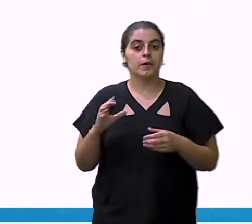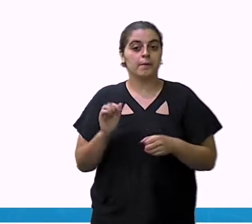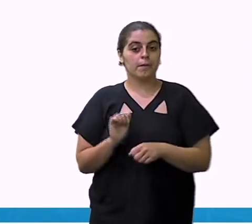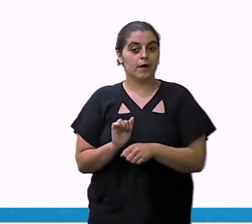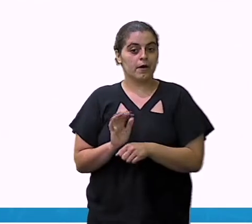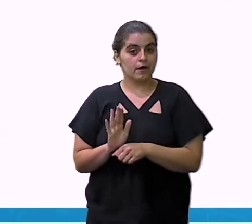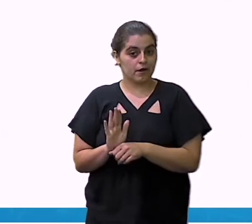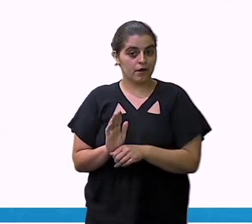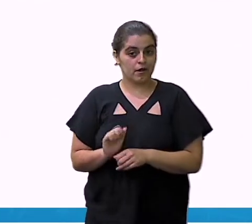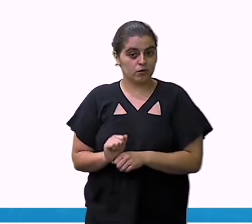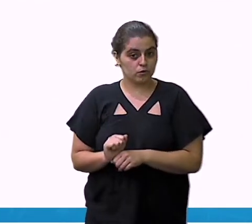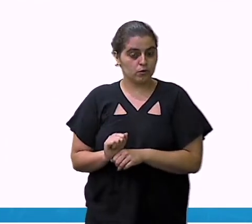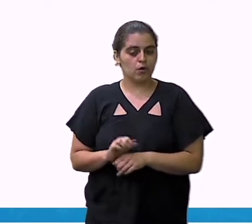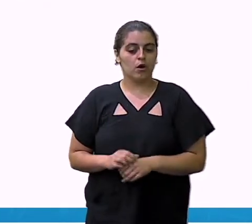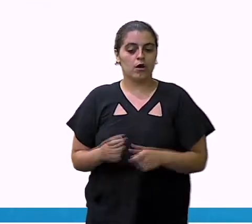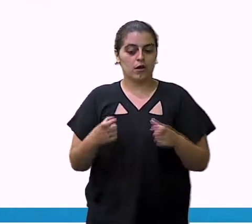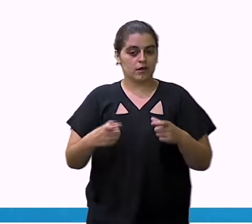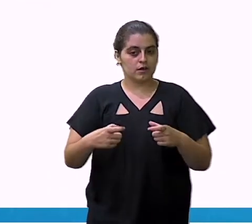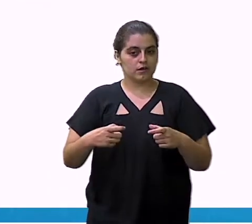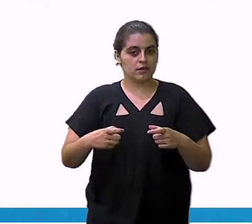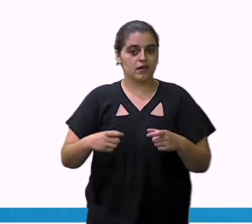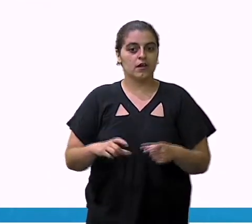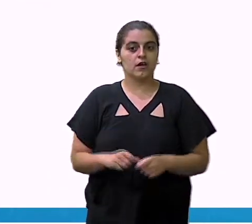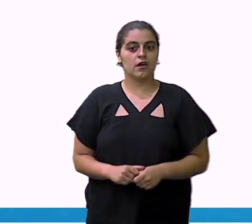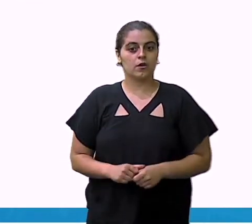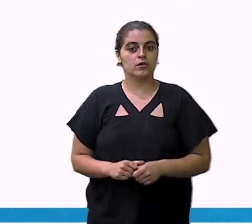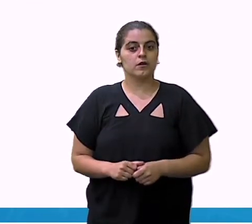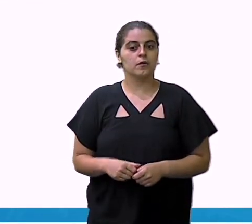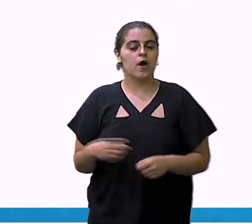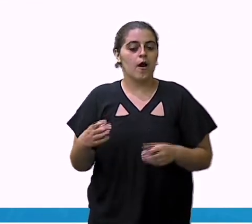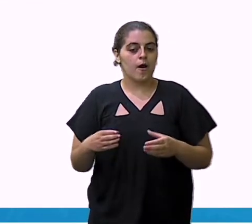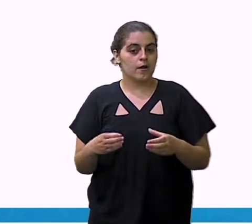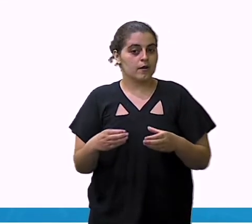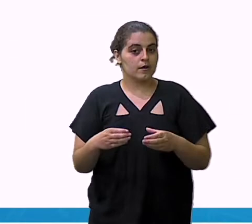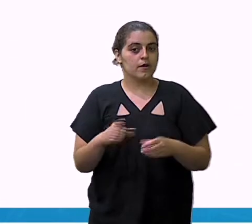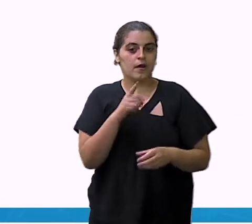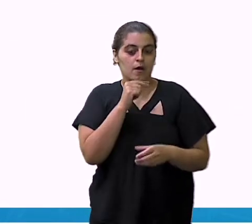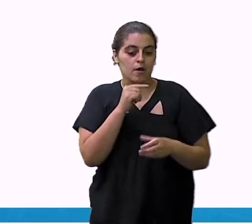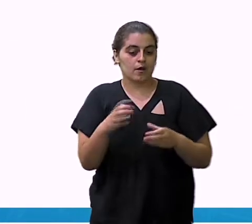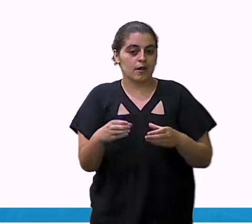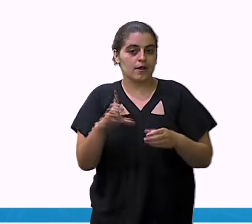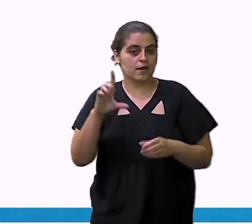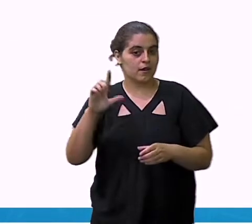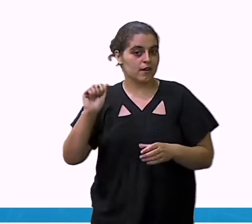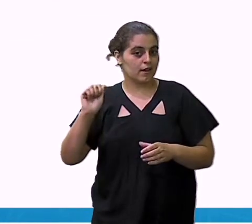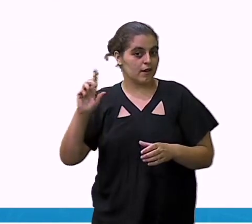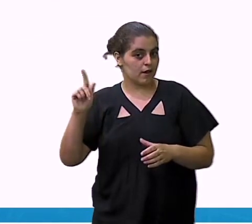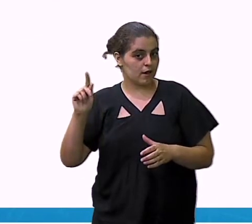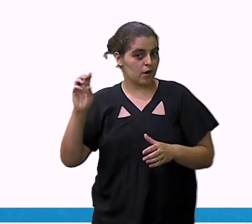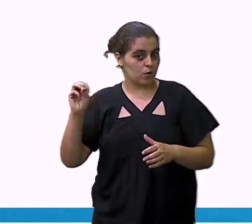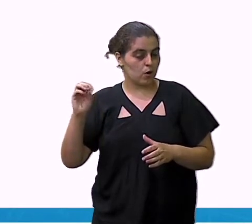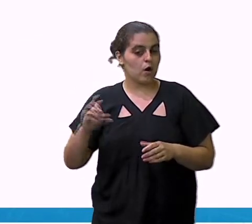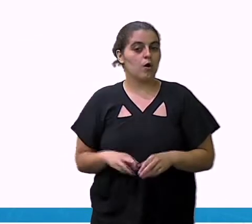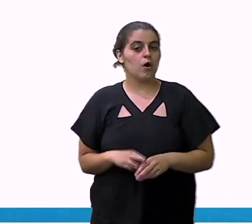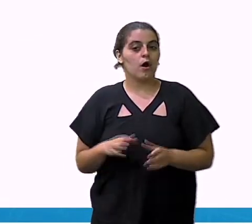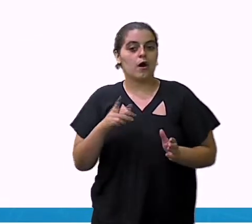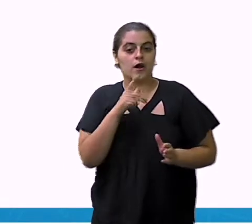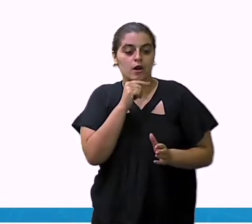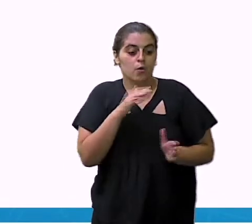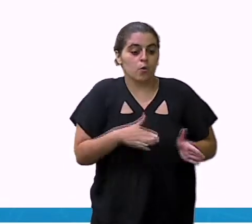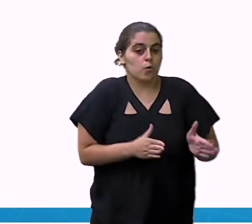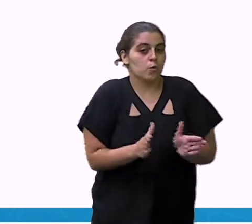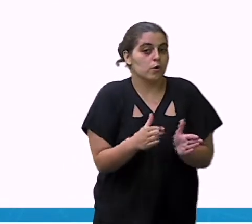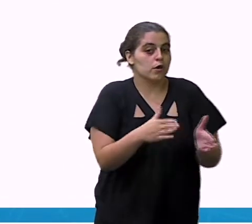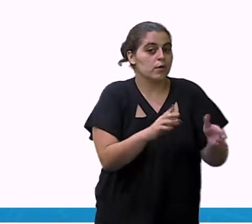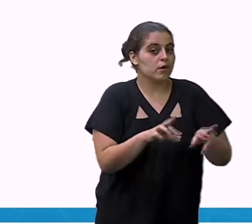lagos. Nós vamos falar daqui a pouco, porque o rio ele faz um percurso. E quando o